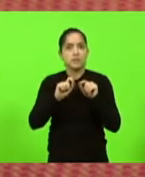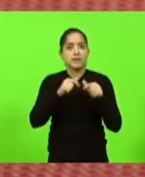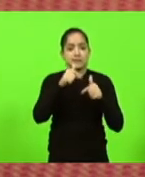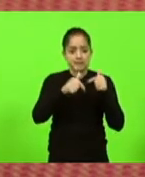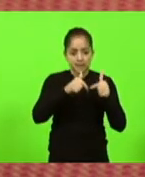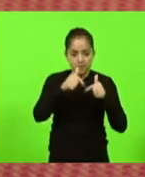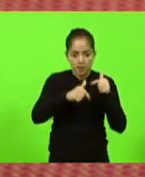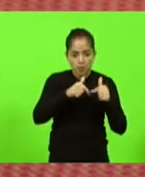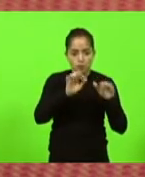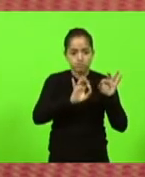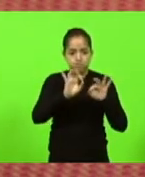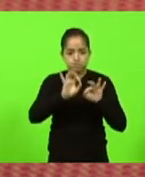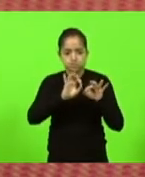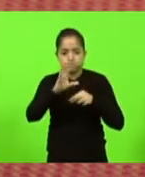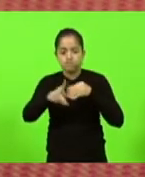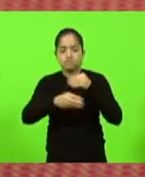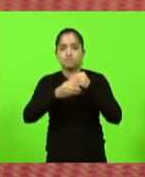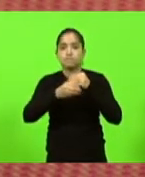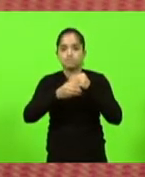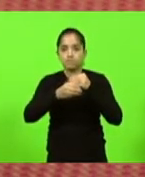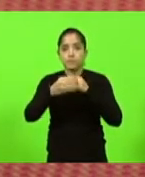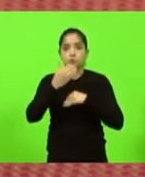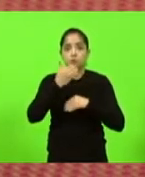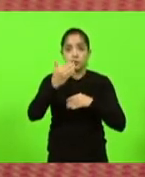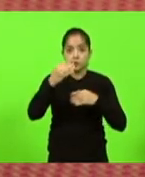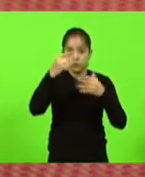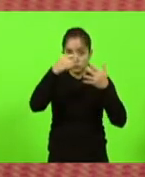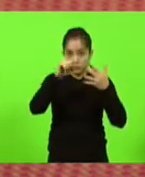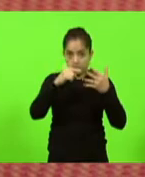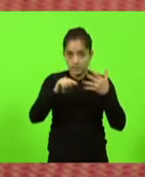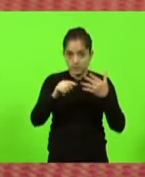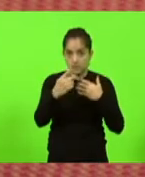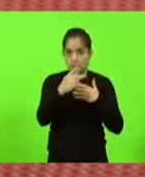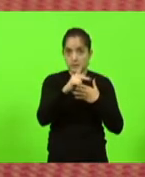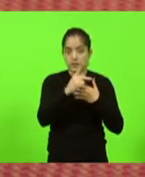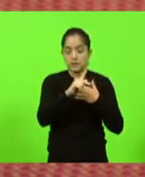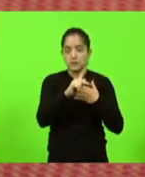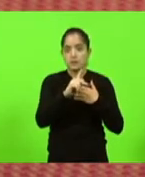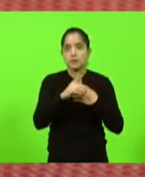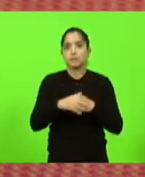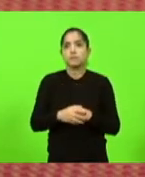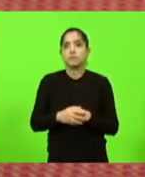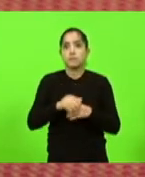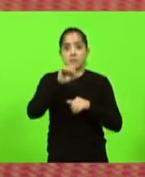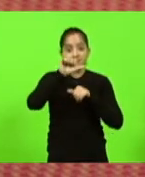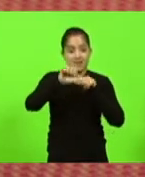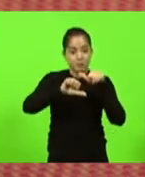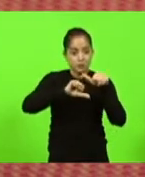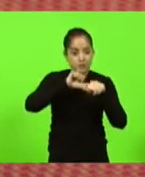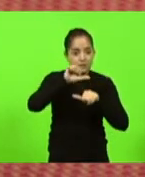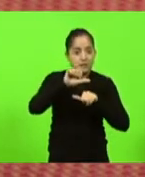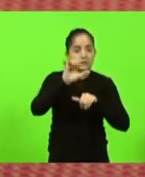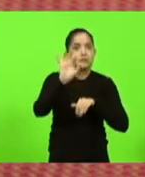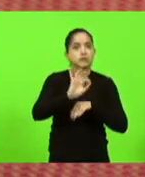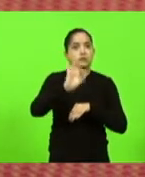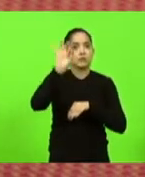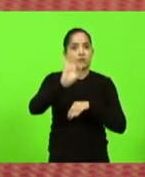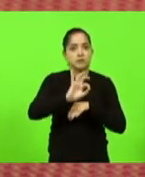emenda do pedido de destaque dele, tratando somente da mudança dos percentuais, senhor